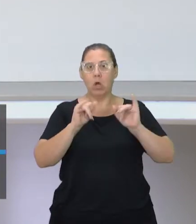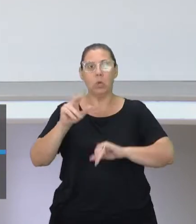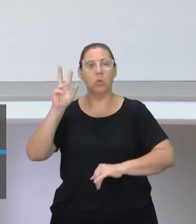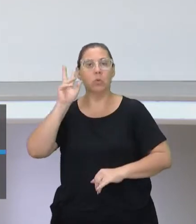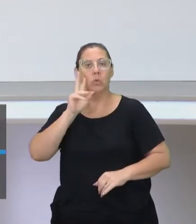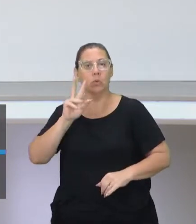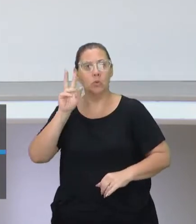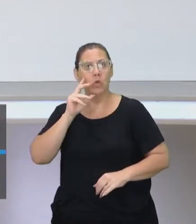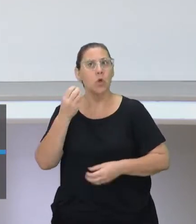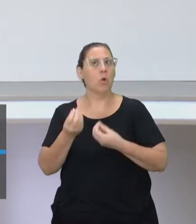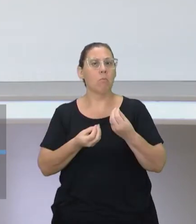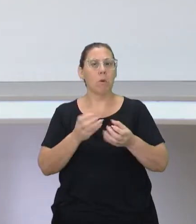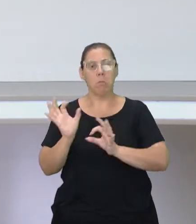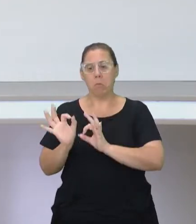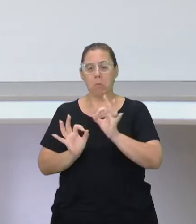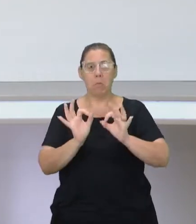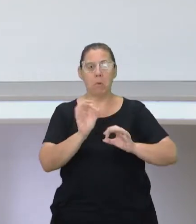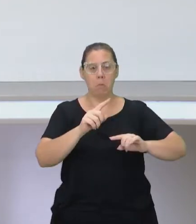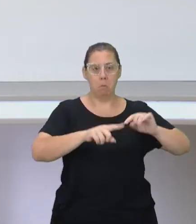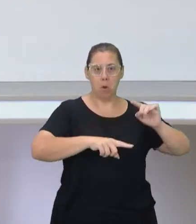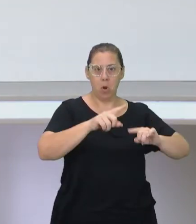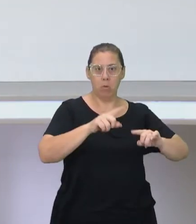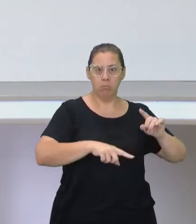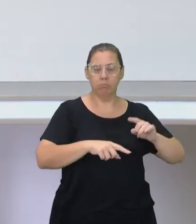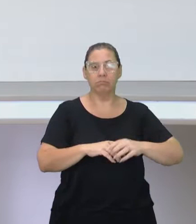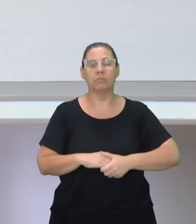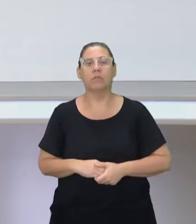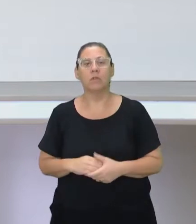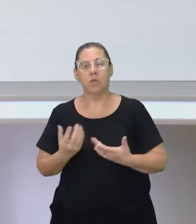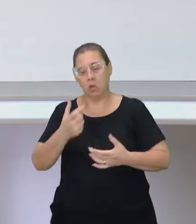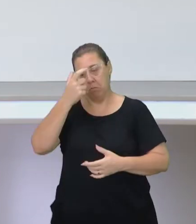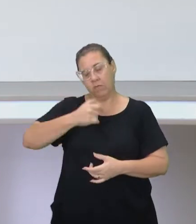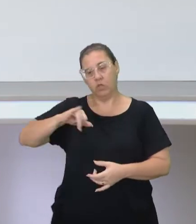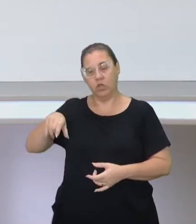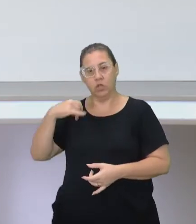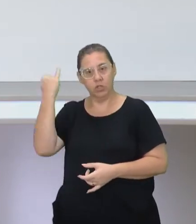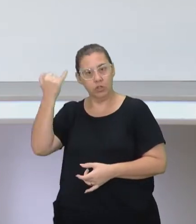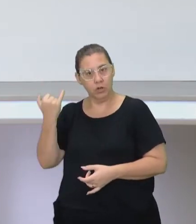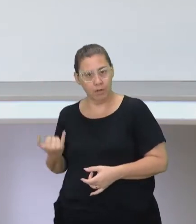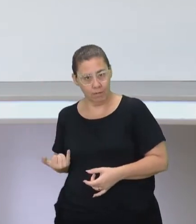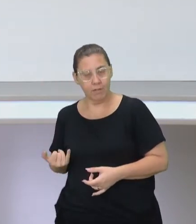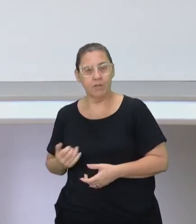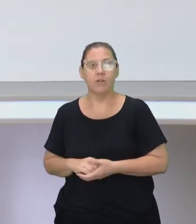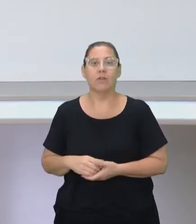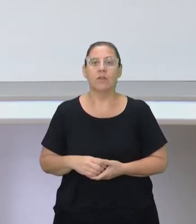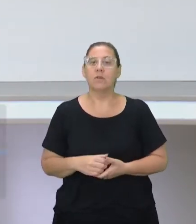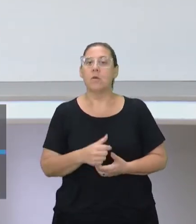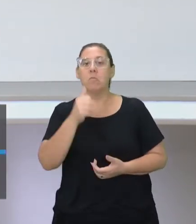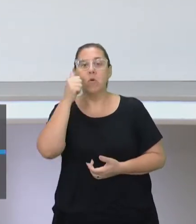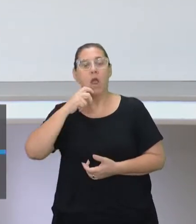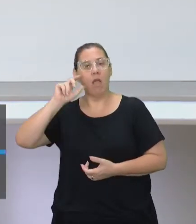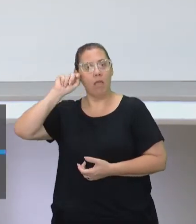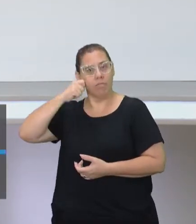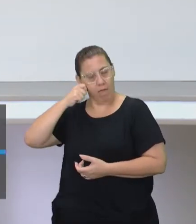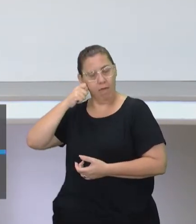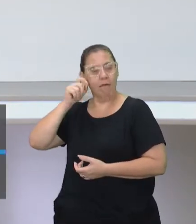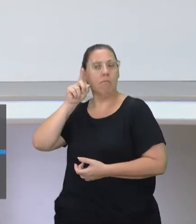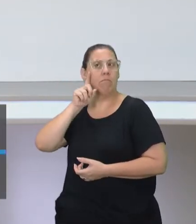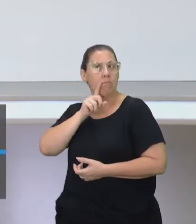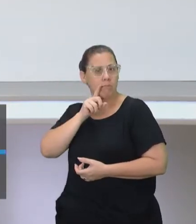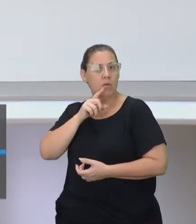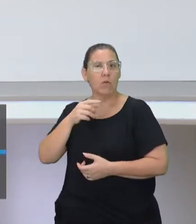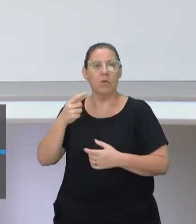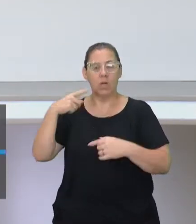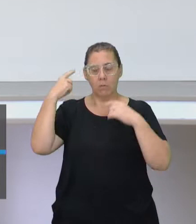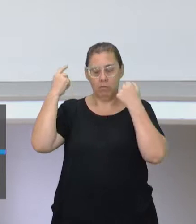históricas e sua produção material e imaterial. Eu sou a professora Janaína Jardim, eu sou uma mulher negra de pele clara, estou